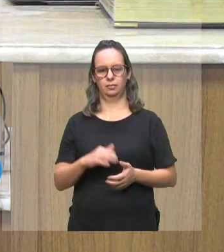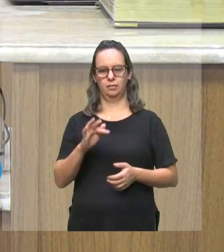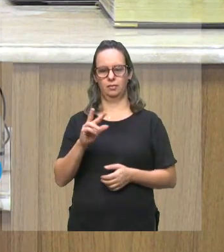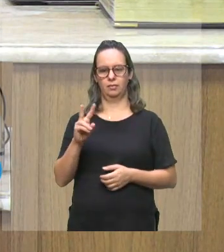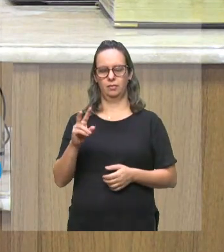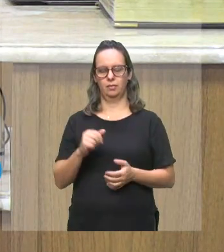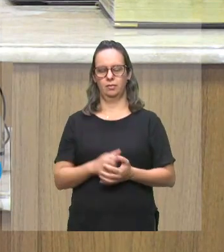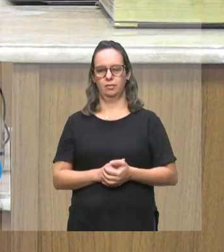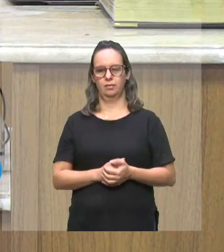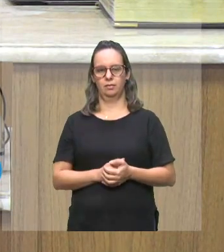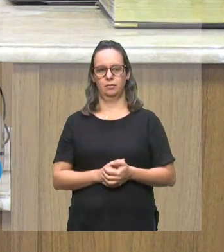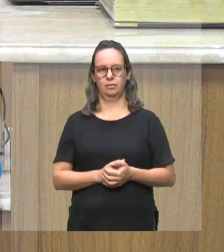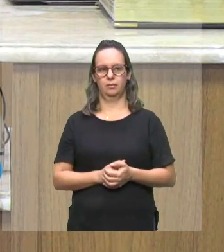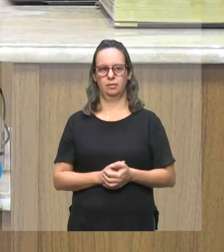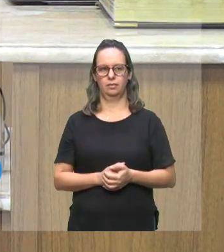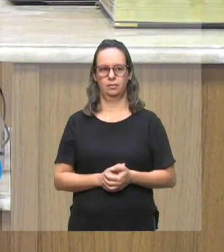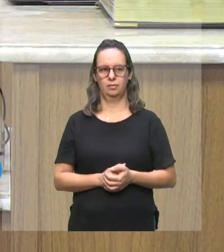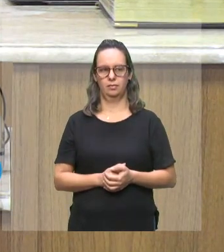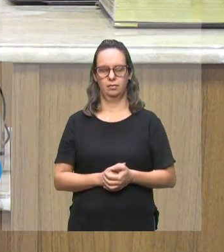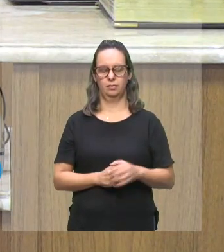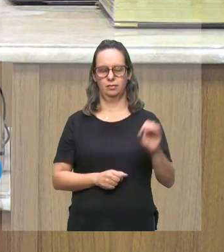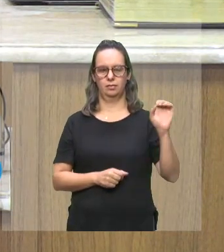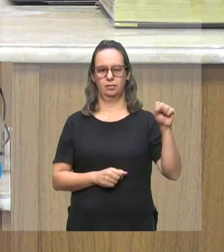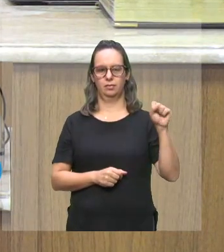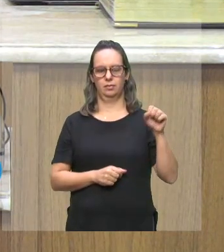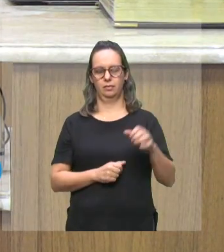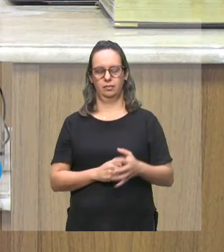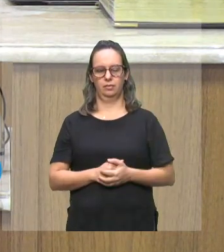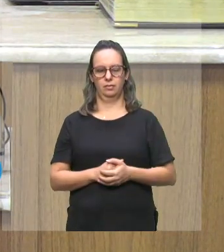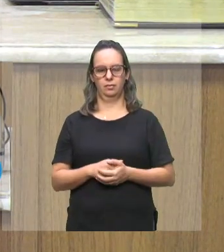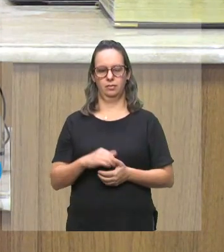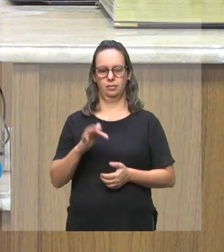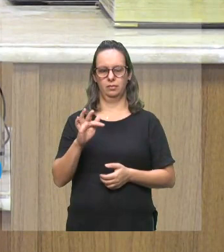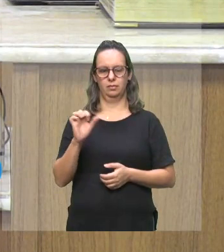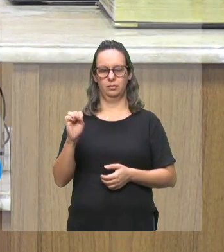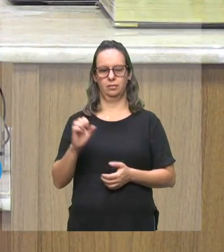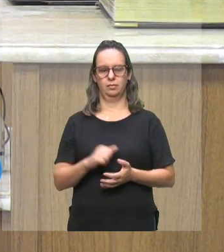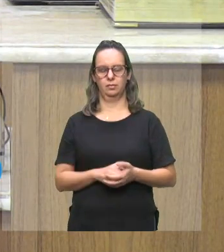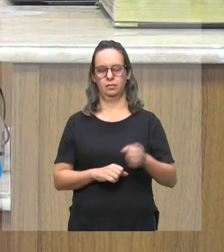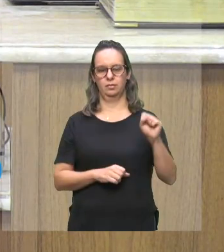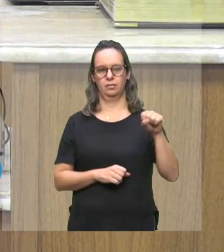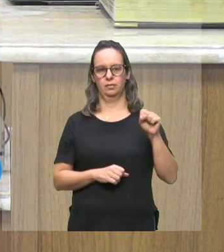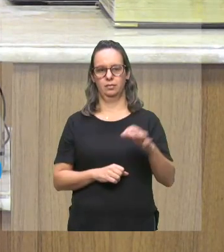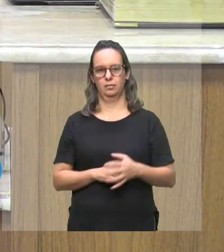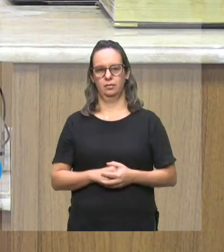Vieira. Fernando Vieira vota sim. Fernando Sirquia. Sim.